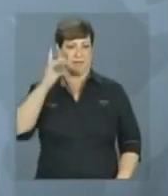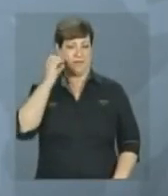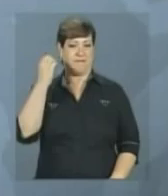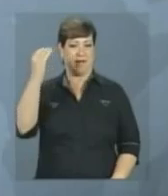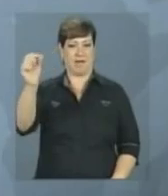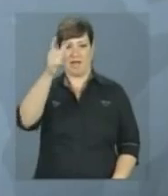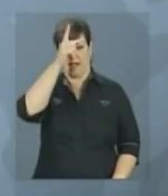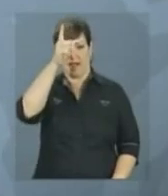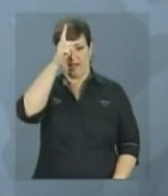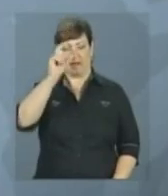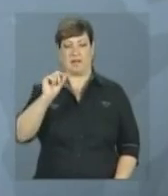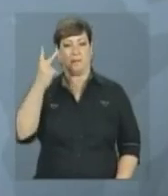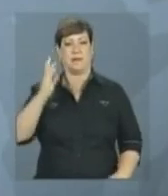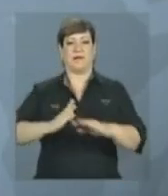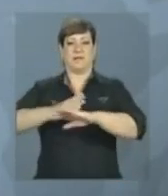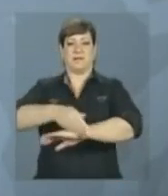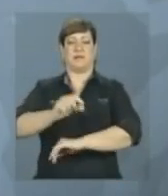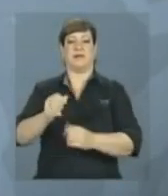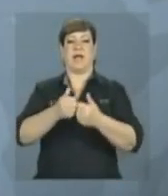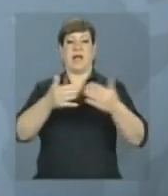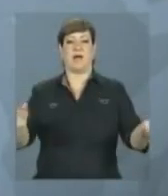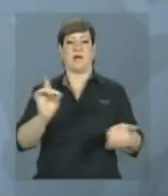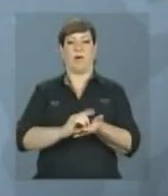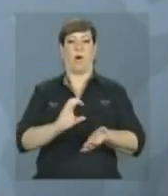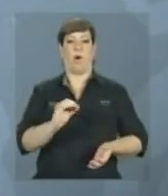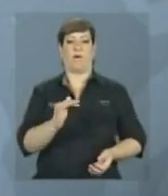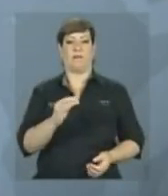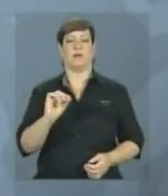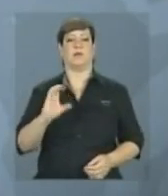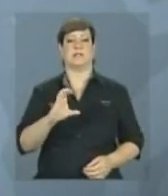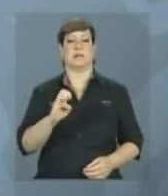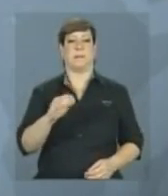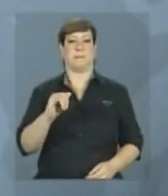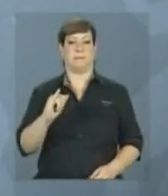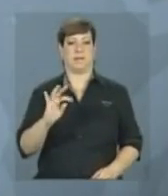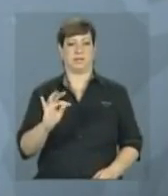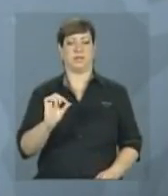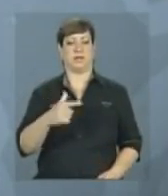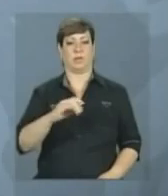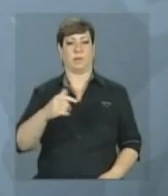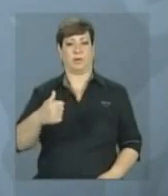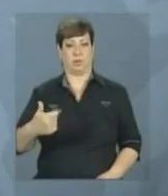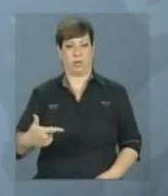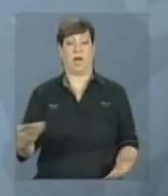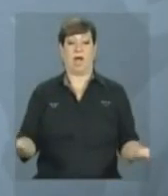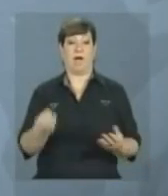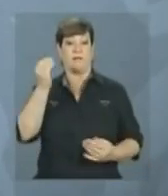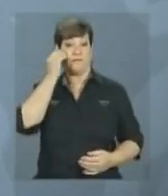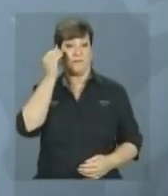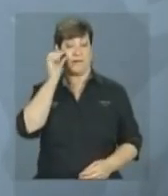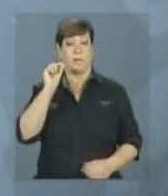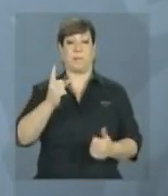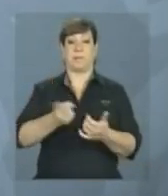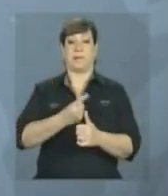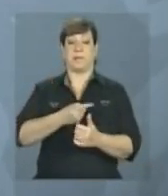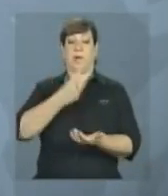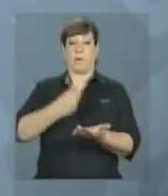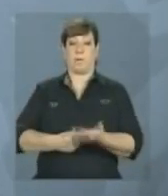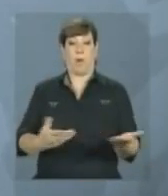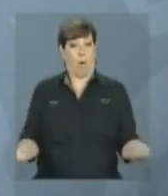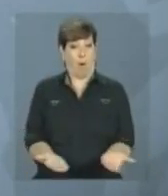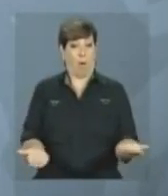Rousseff à Alemanha para participar da abertura oficial da Cebit 2012. Confira agora o primeiro compromisso oficial